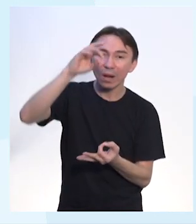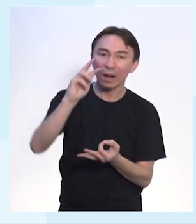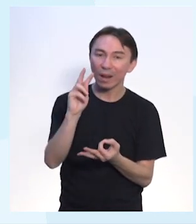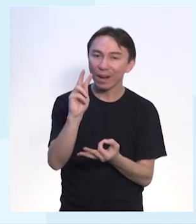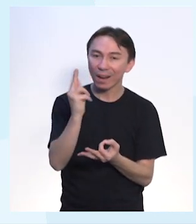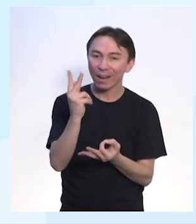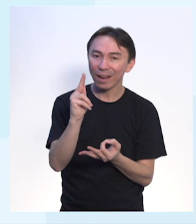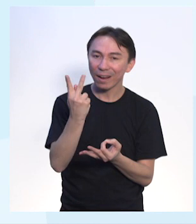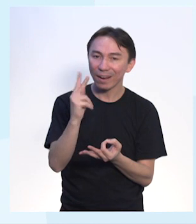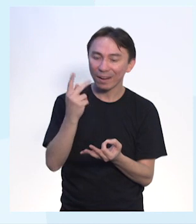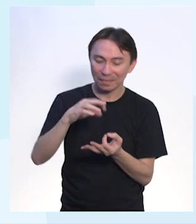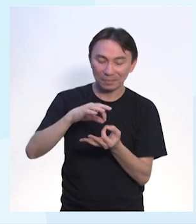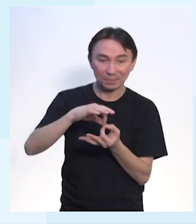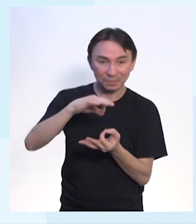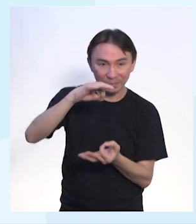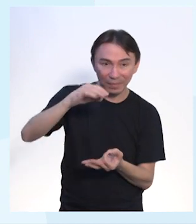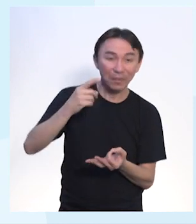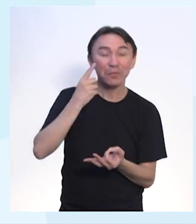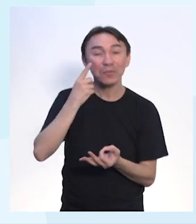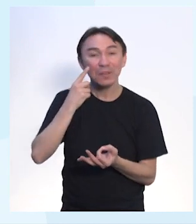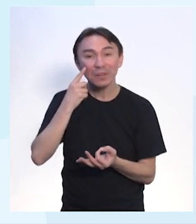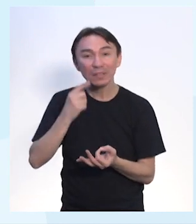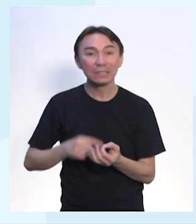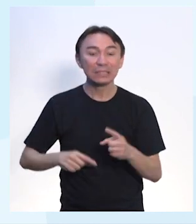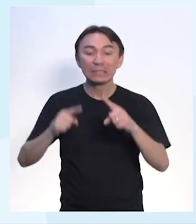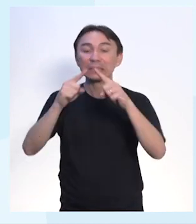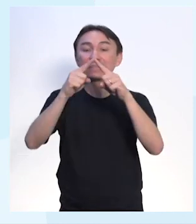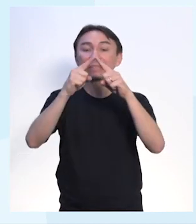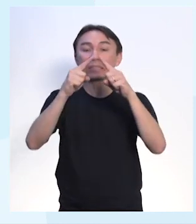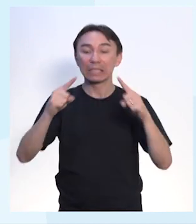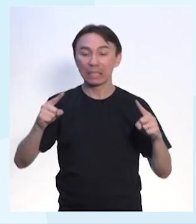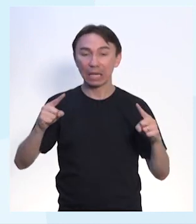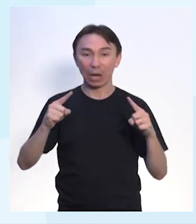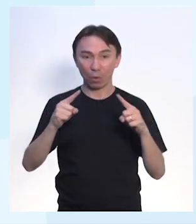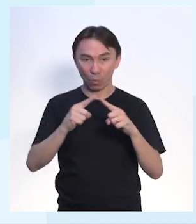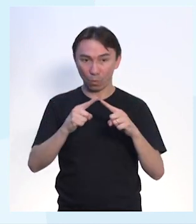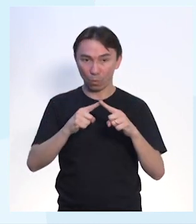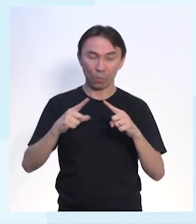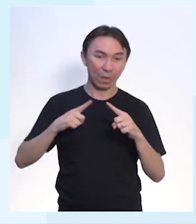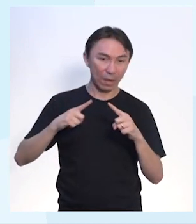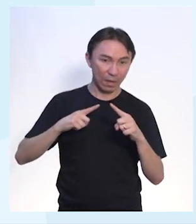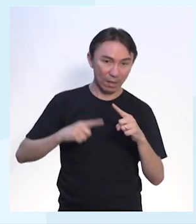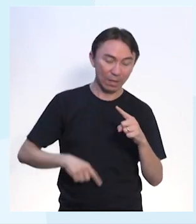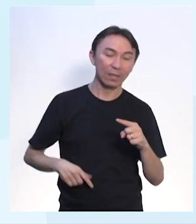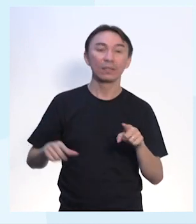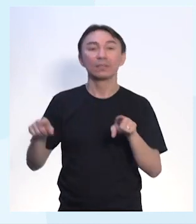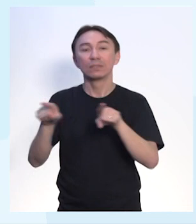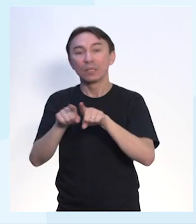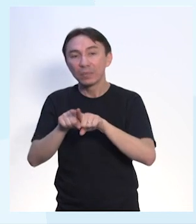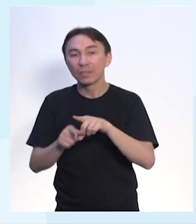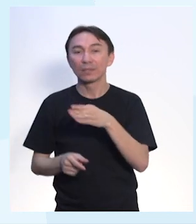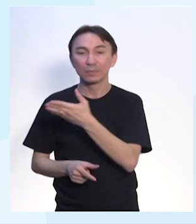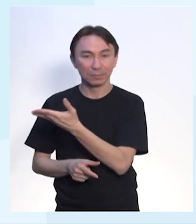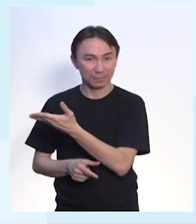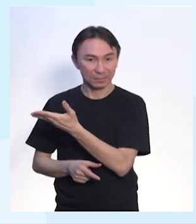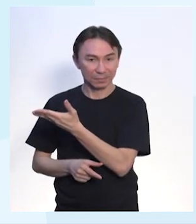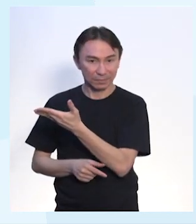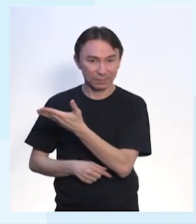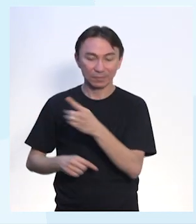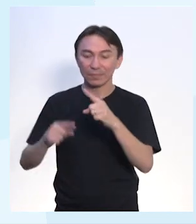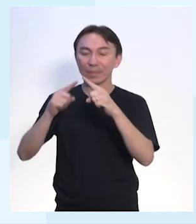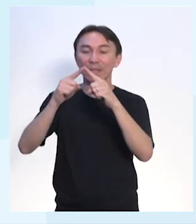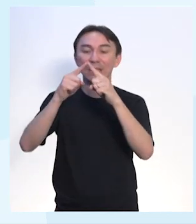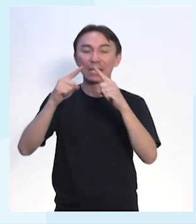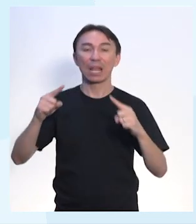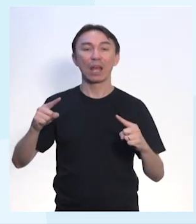no caso, os dois triângulos, olha que legal, eu tenho um triângulo aqui e eu tenho um triângulo aqui, ó. Eu só